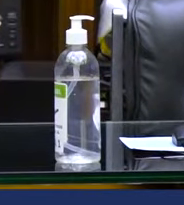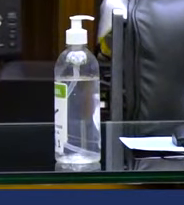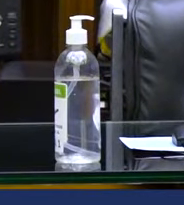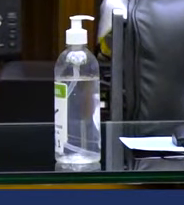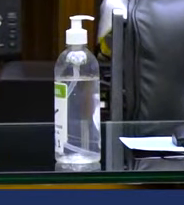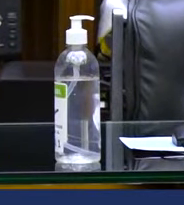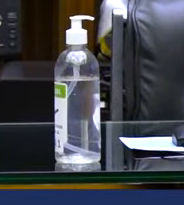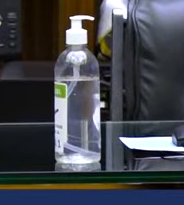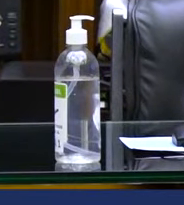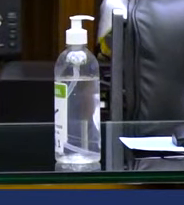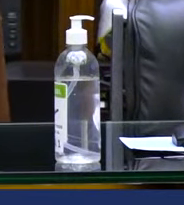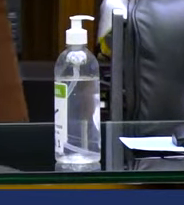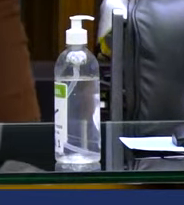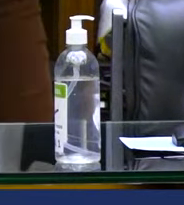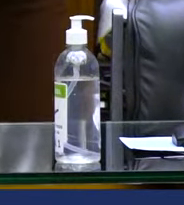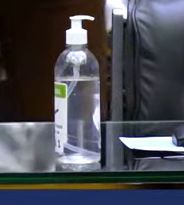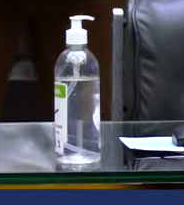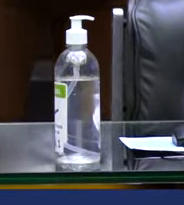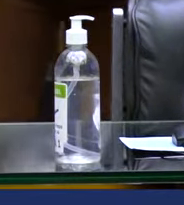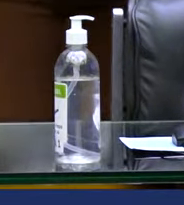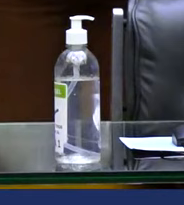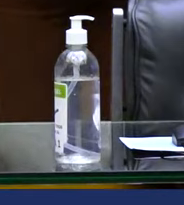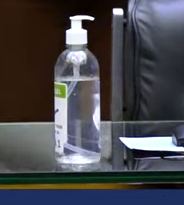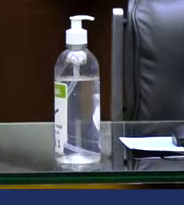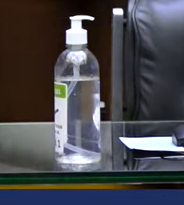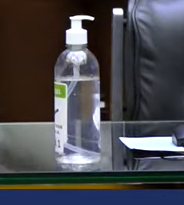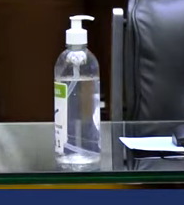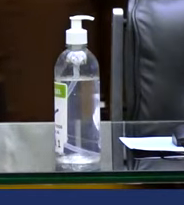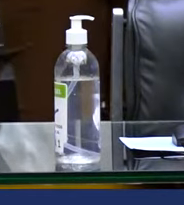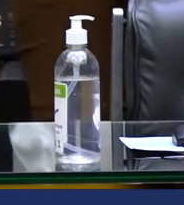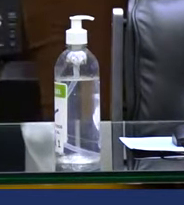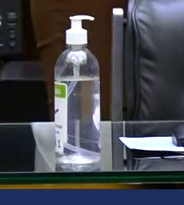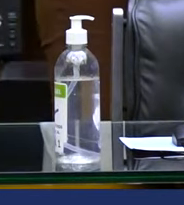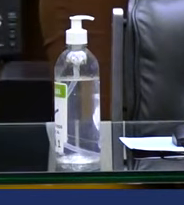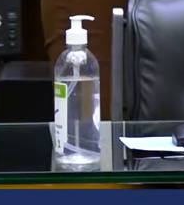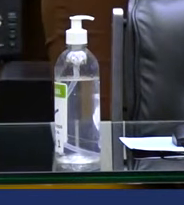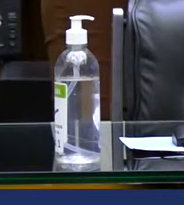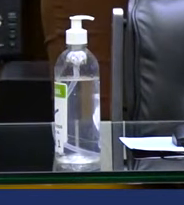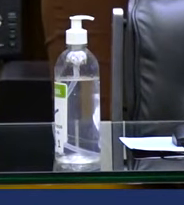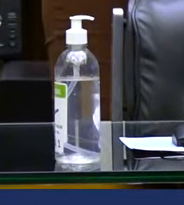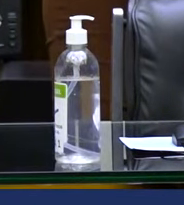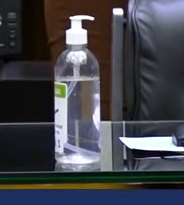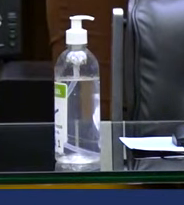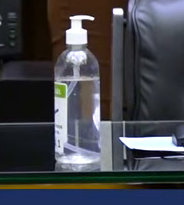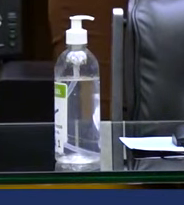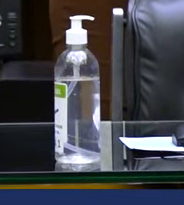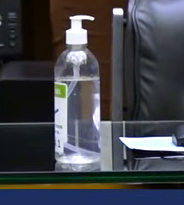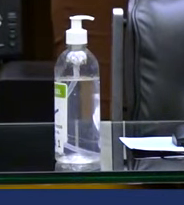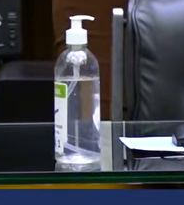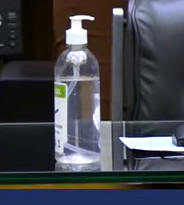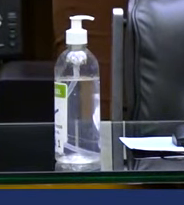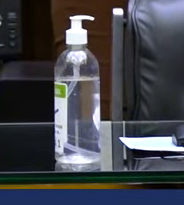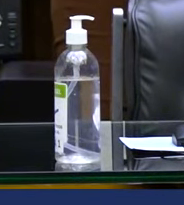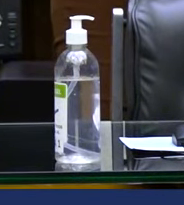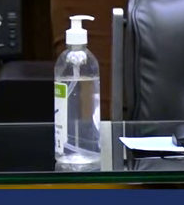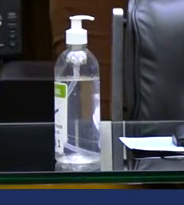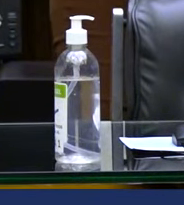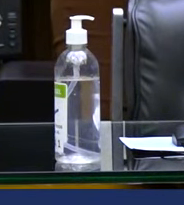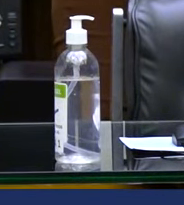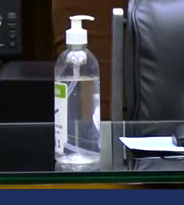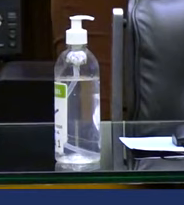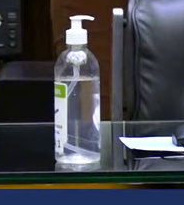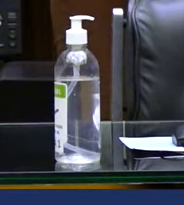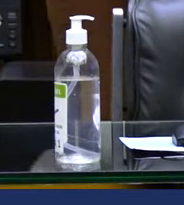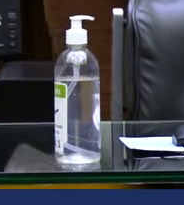seguinte discurso. Senhoras e senhores, transformo agora essa sessão plenária da Câmara dos Deputados em comissão